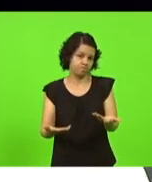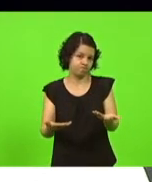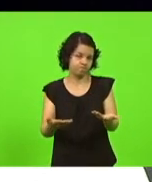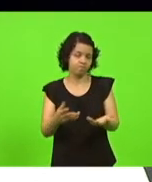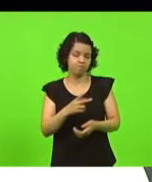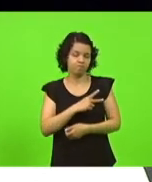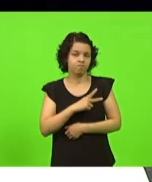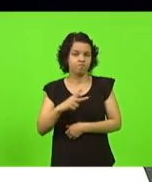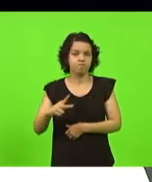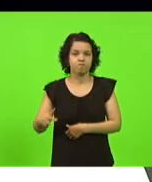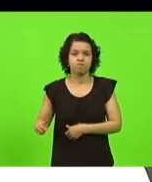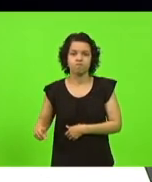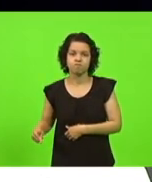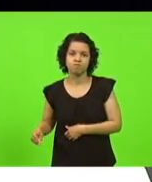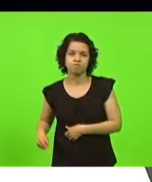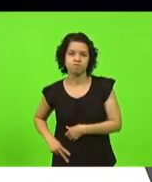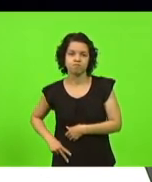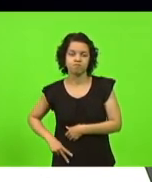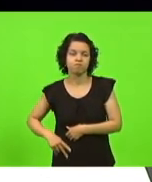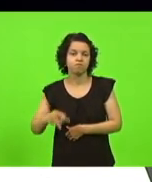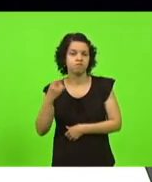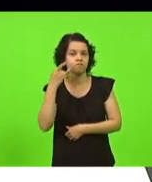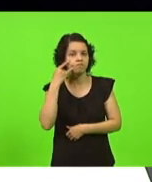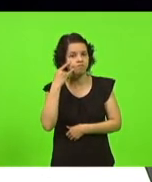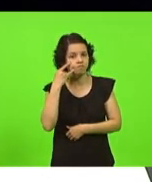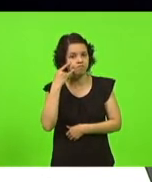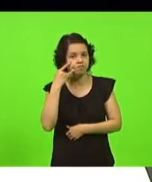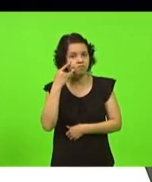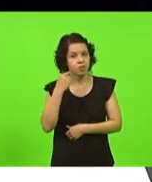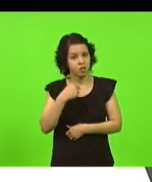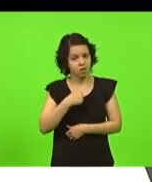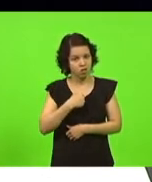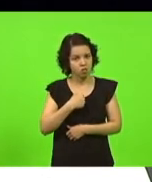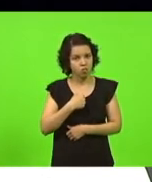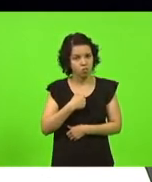presidente Mauro, a quem eu quero